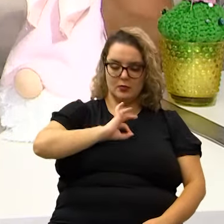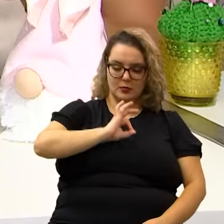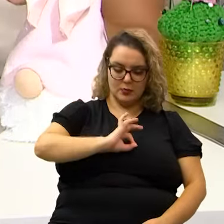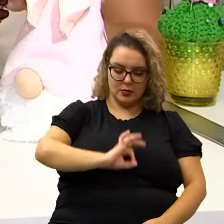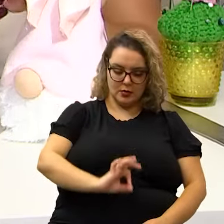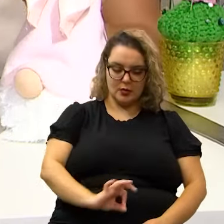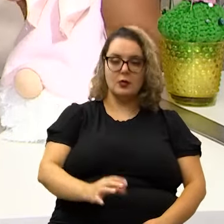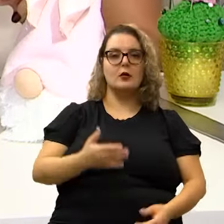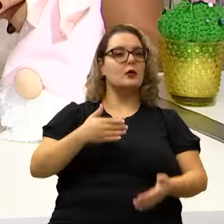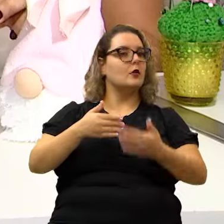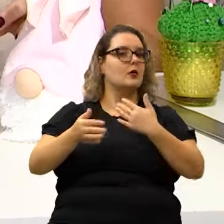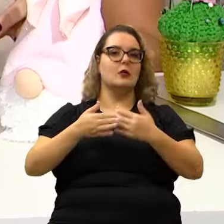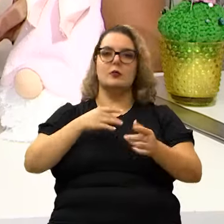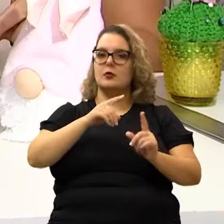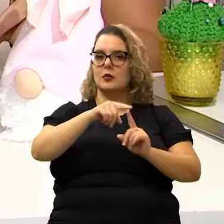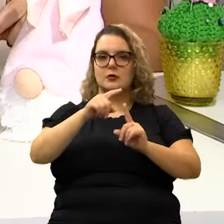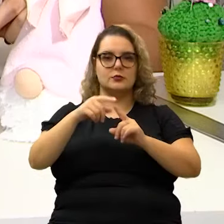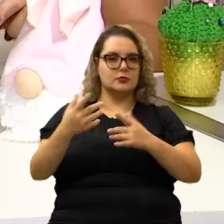fazer qualquer tipo